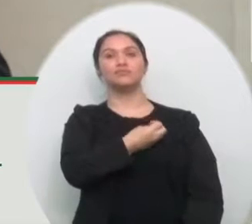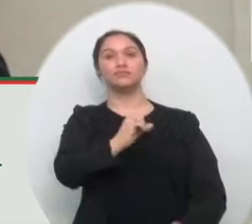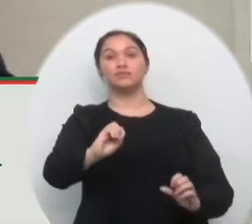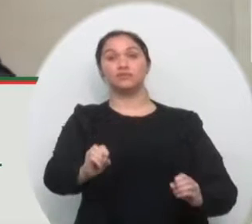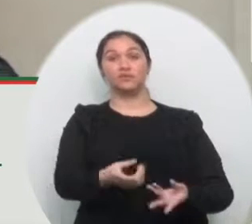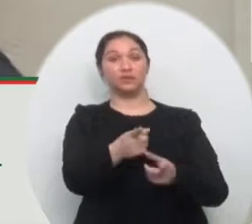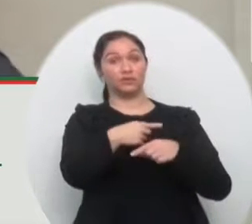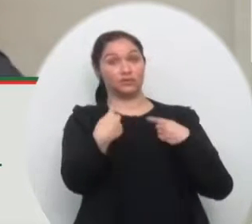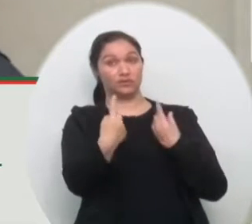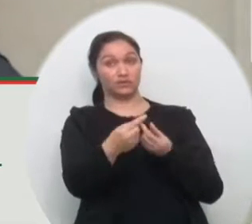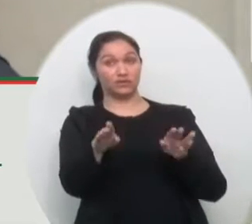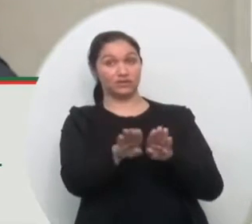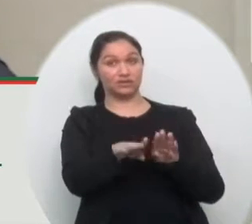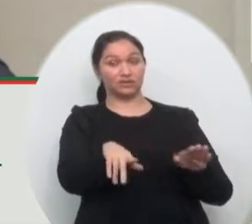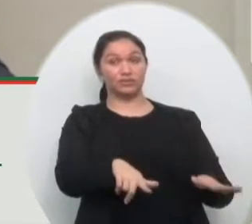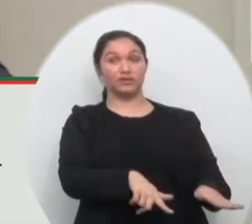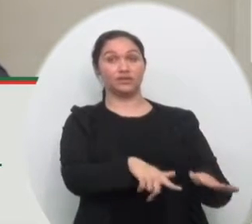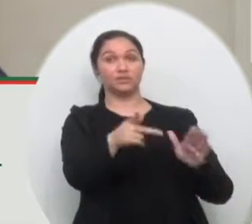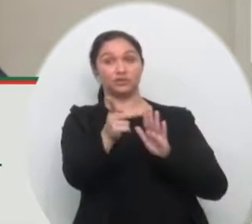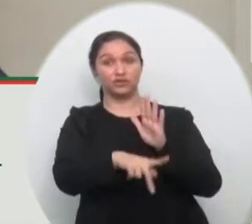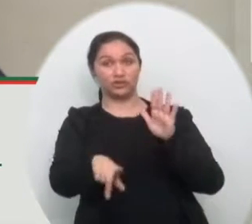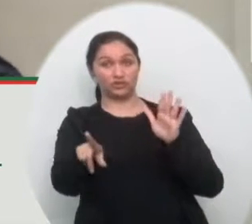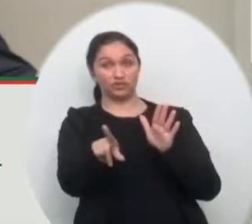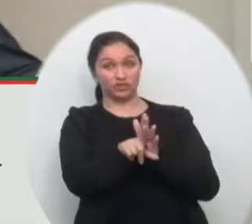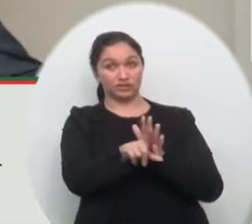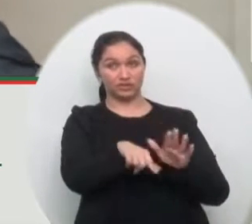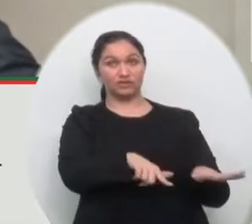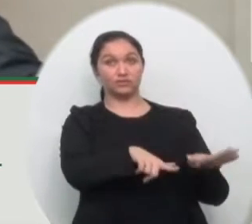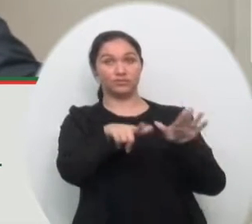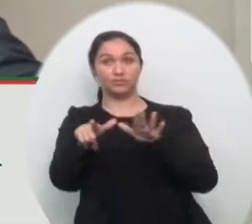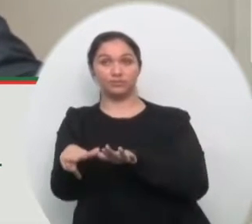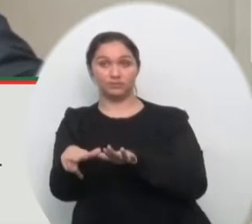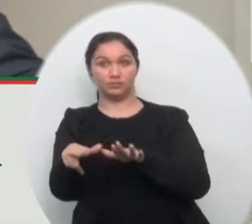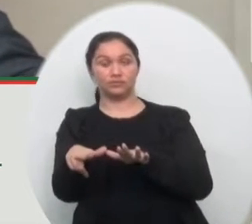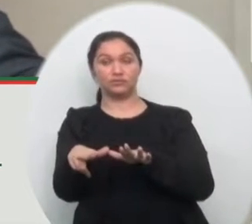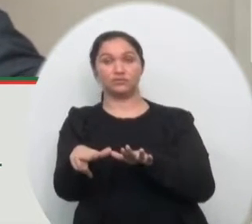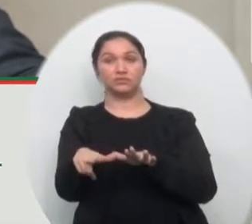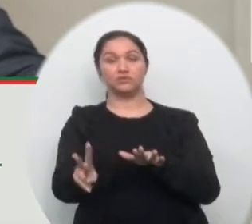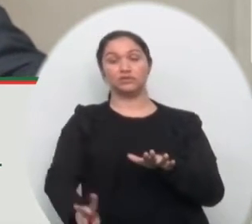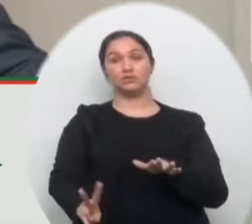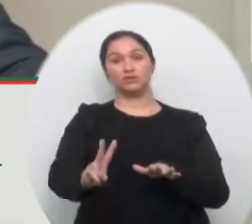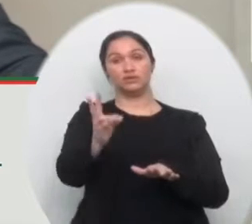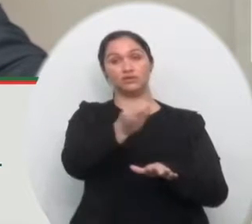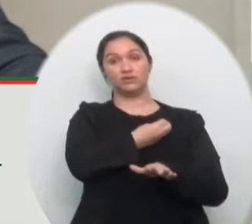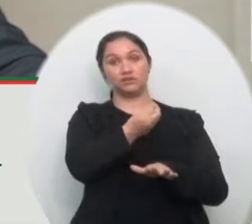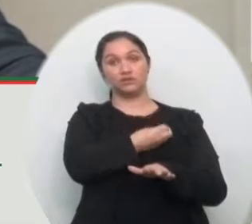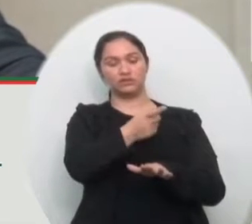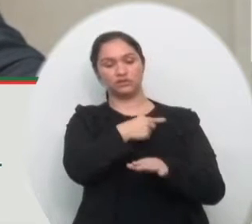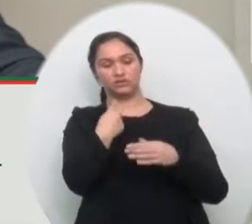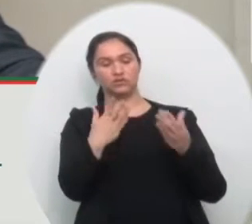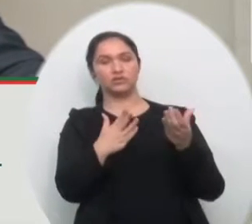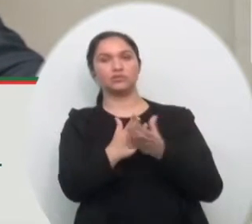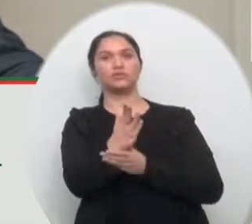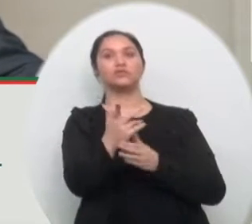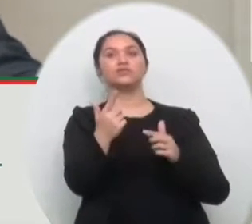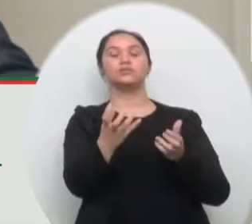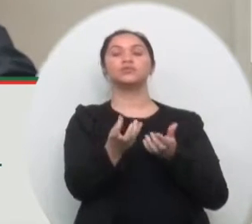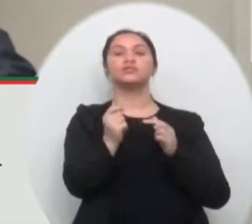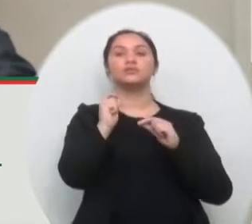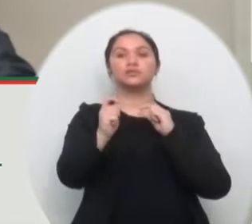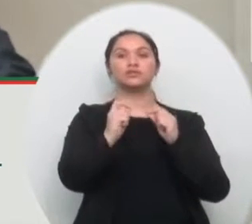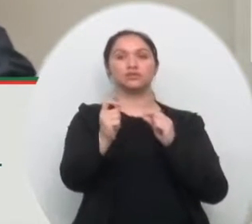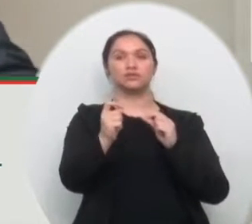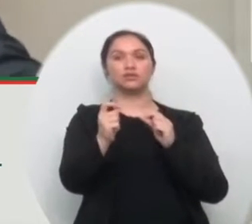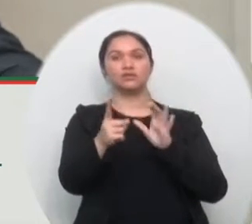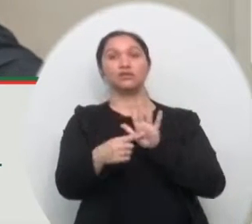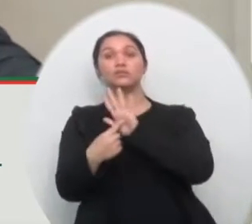da Semana Municipal de Valorização da Vida, justamente para nós mostrarmos às pessoas que existe sim uma rede de